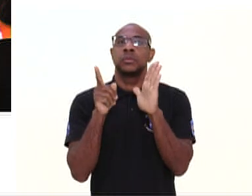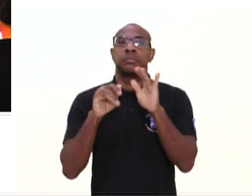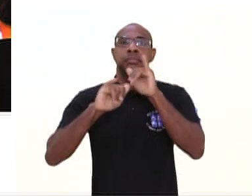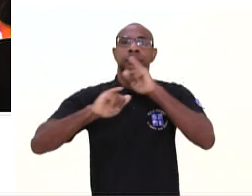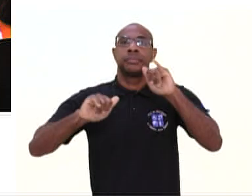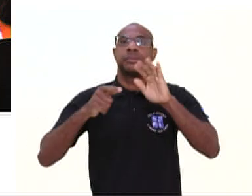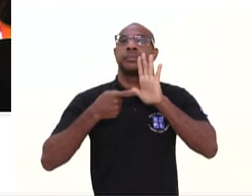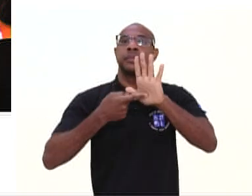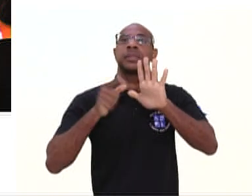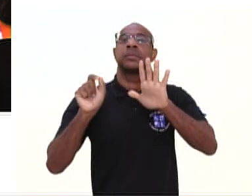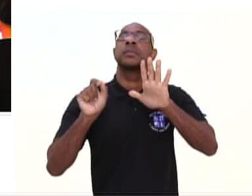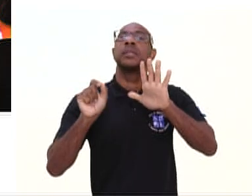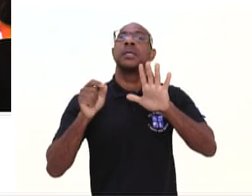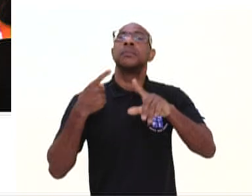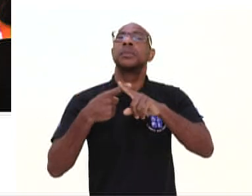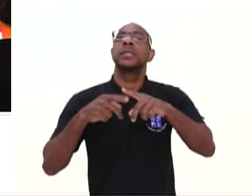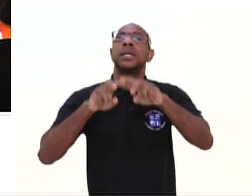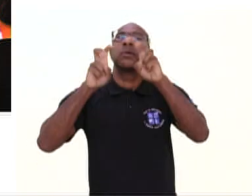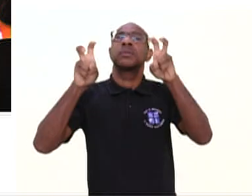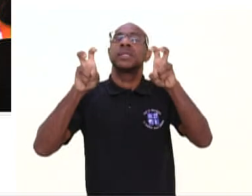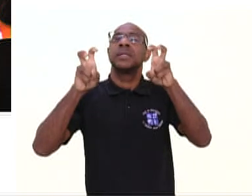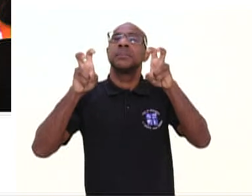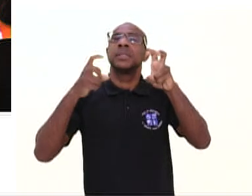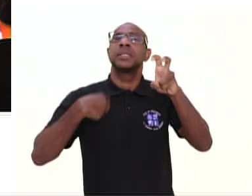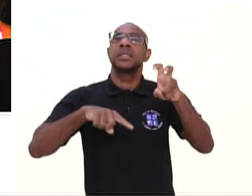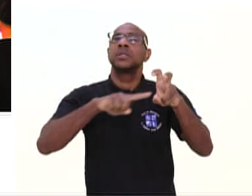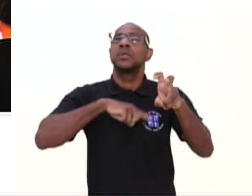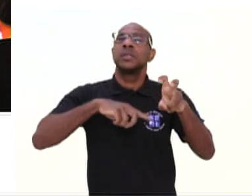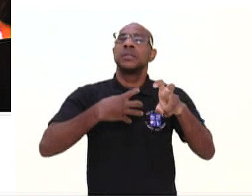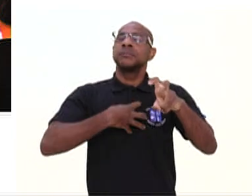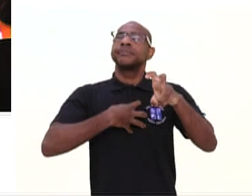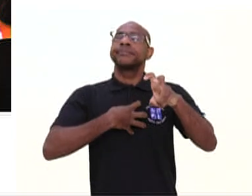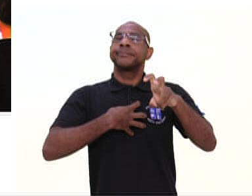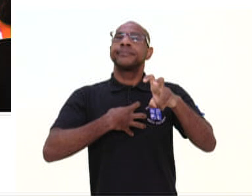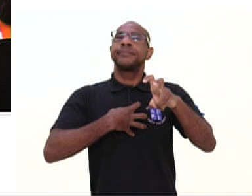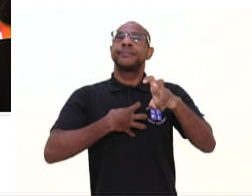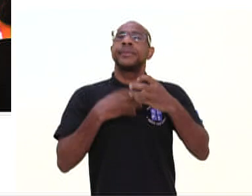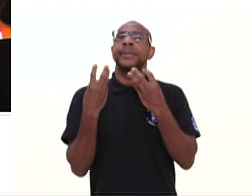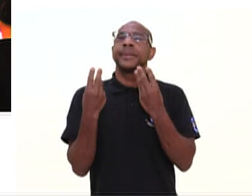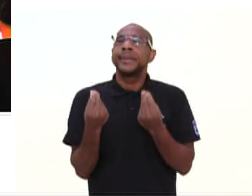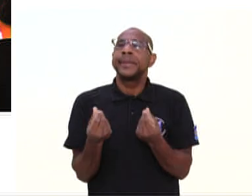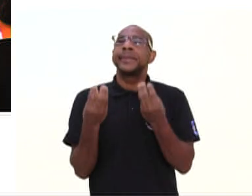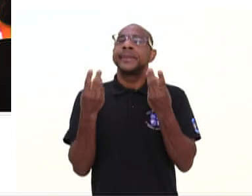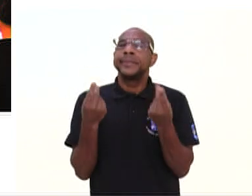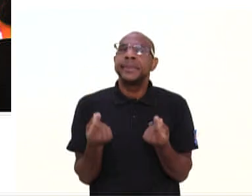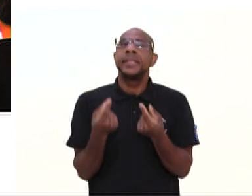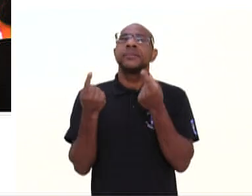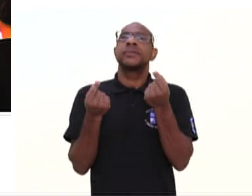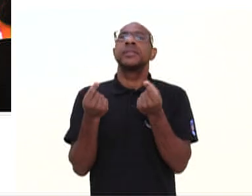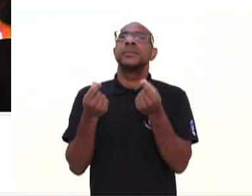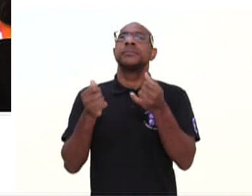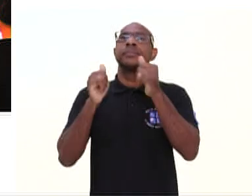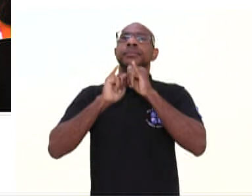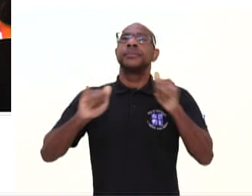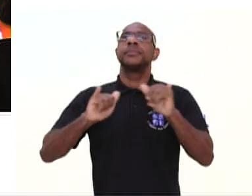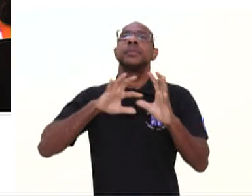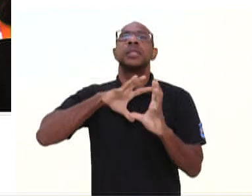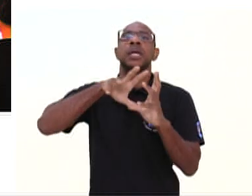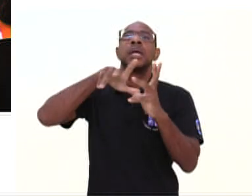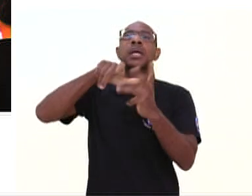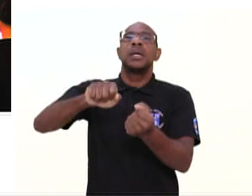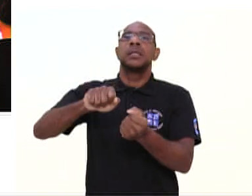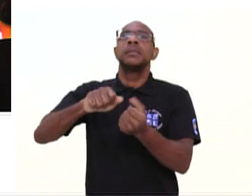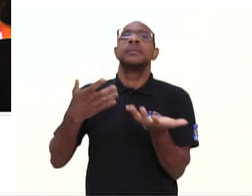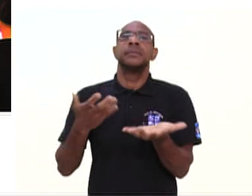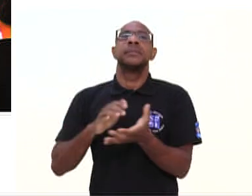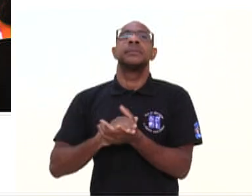vocês, porque é um tema que nos toca, né? A acessibilidade à rede mundial de computadores nos dias de